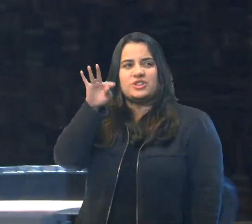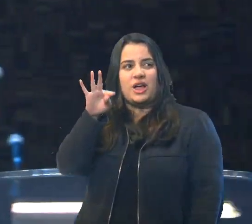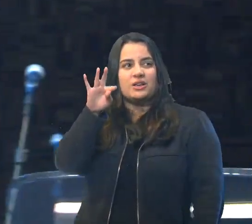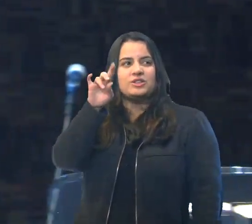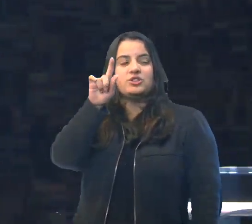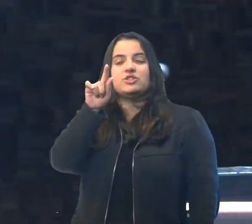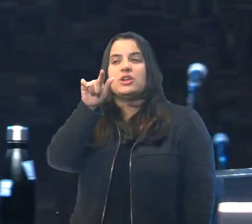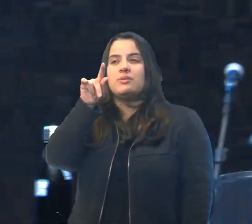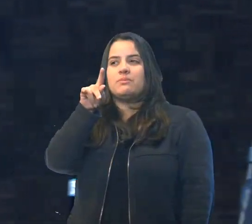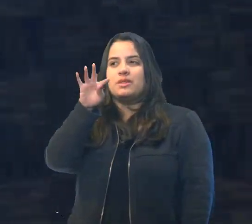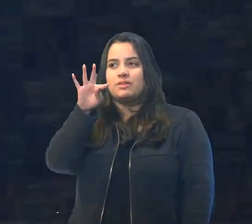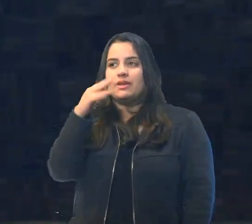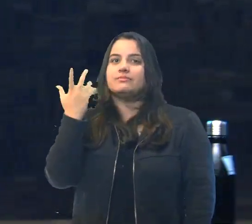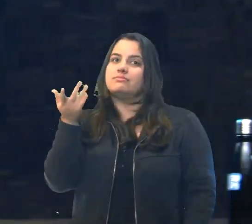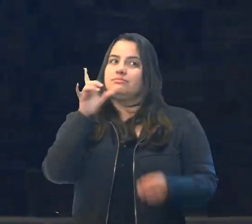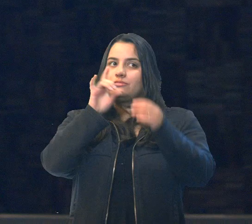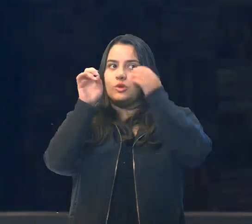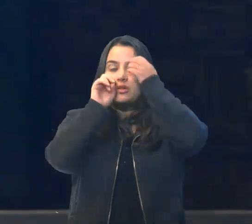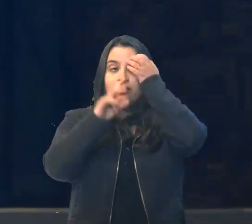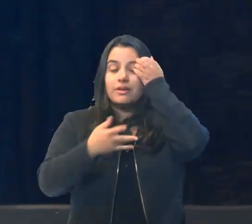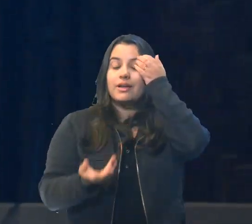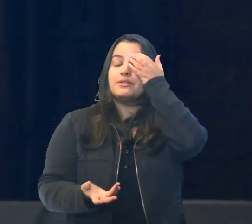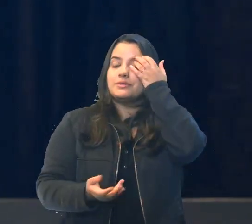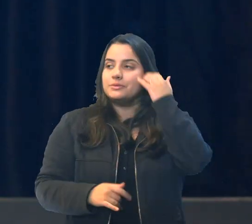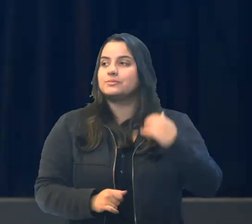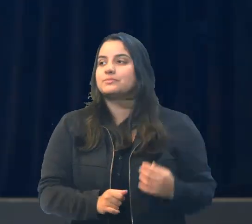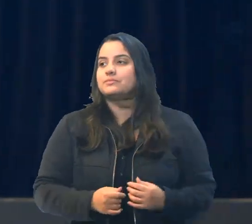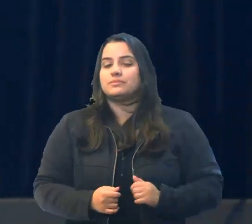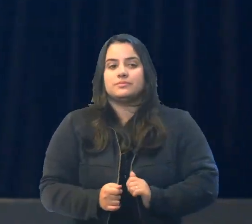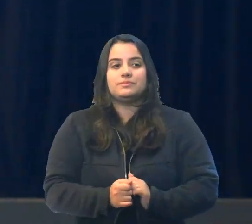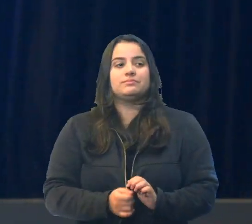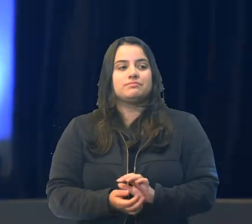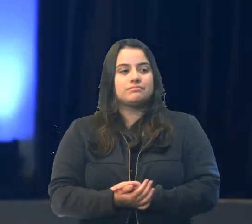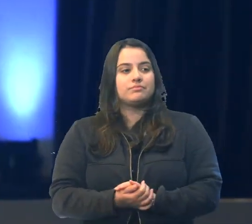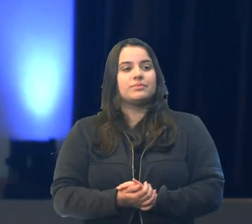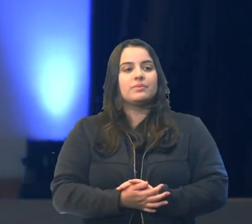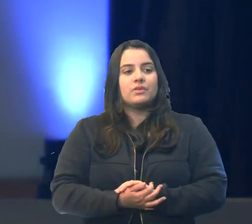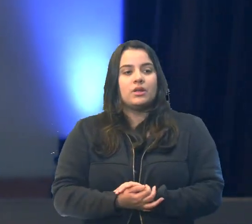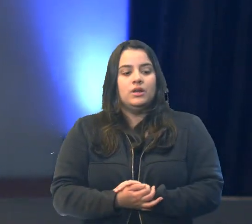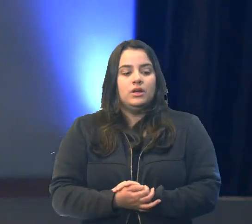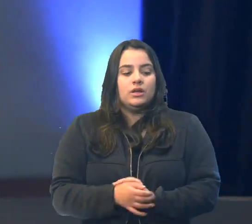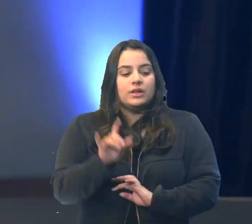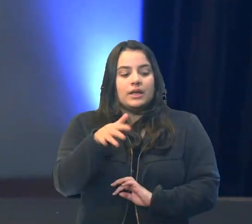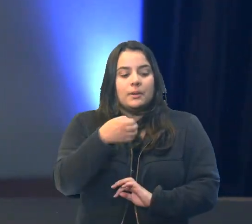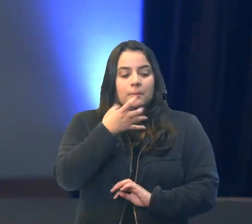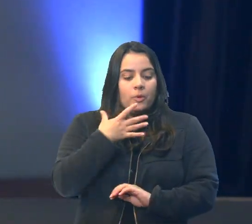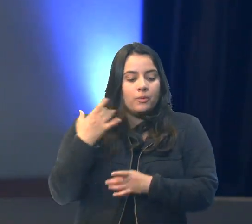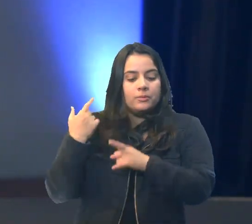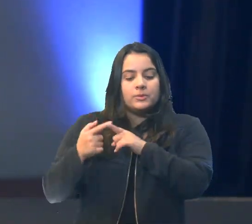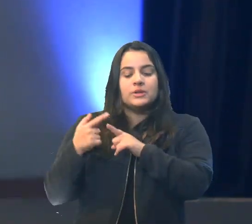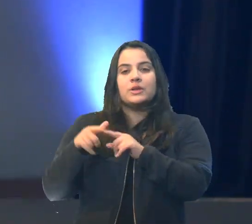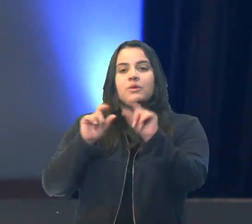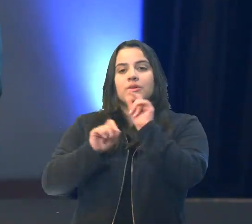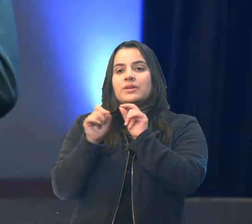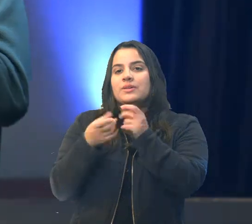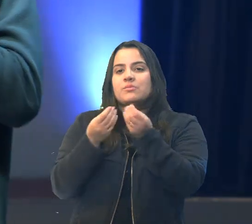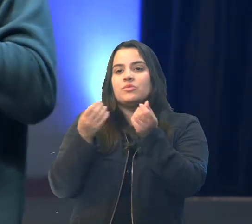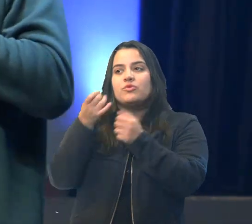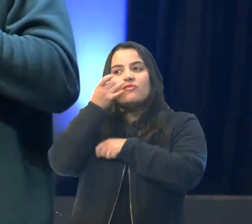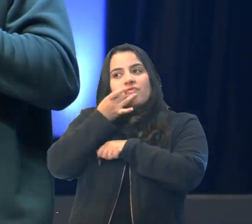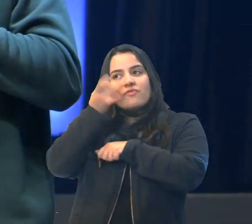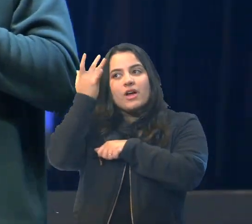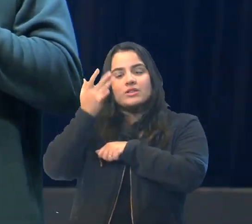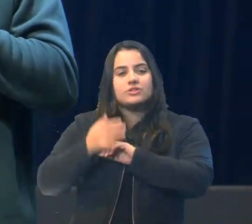está vendo. Deus está vendo. E é bom porque a gente recebeu muita facilidade.